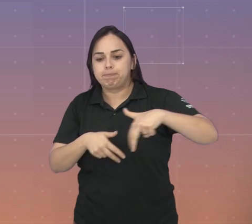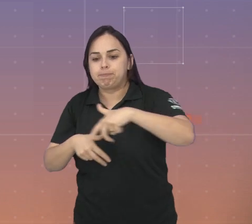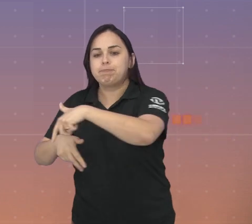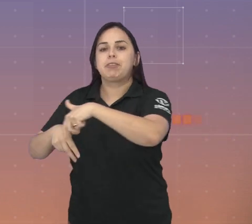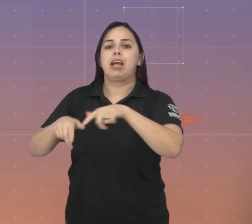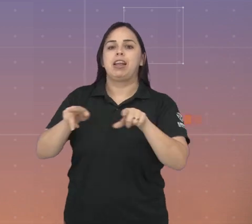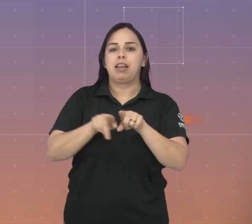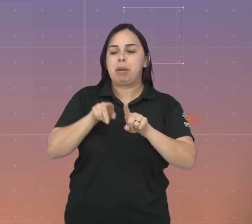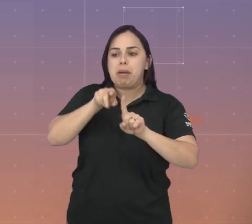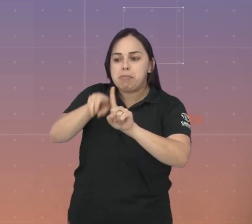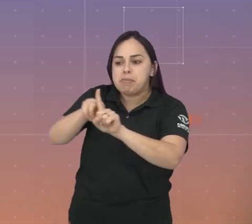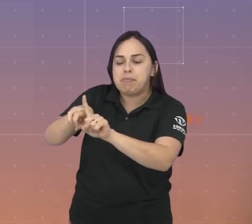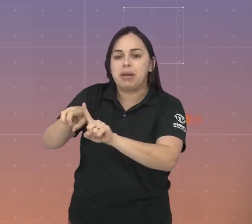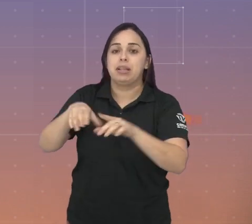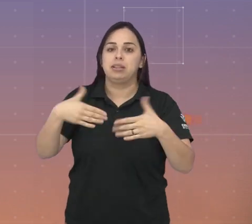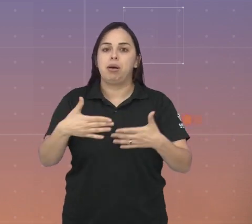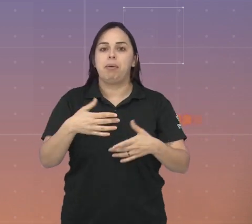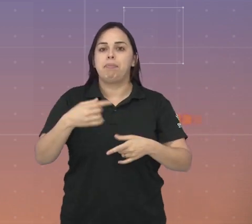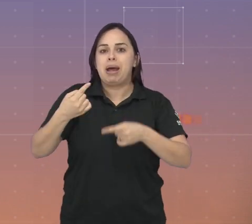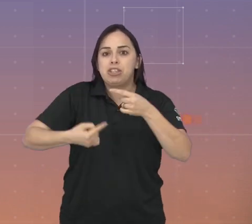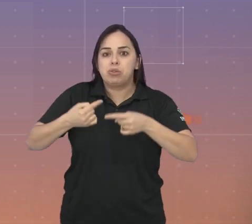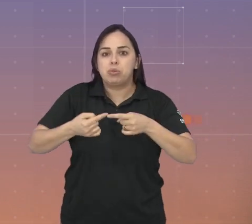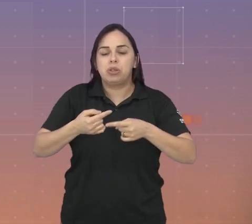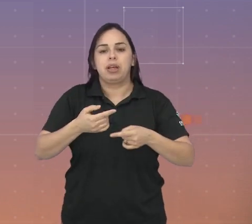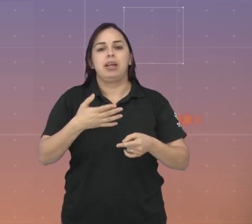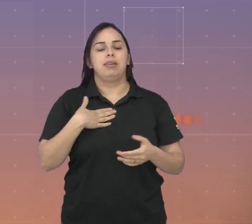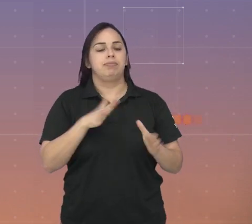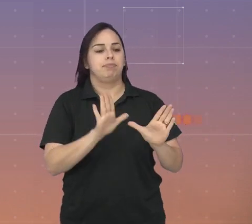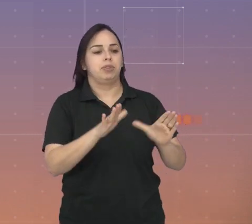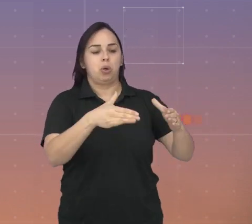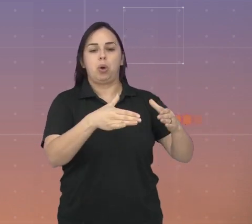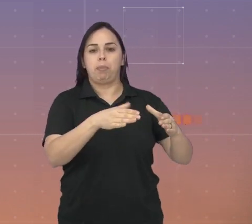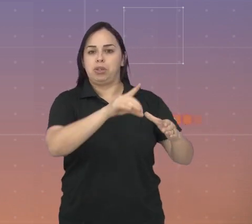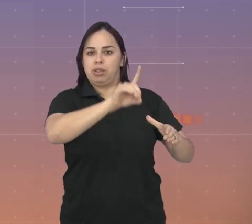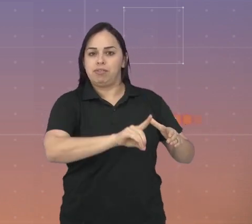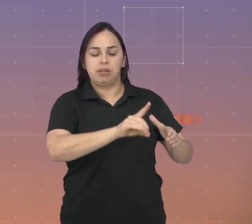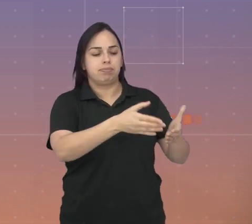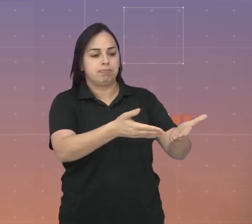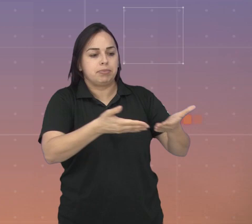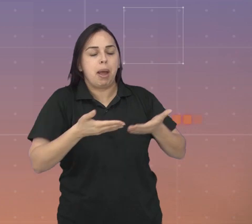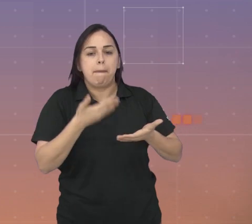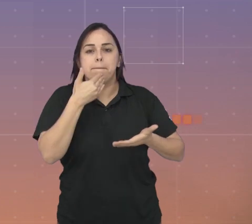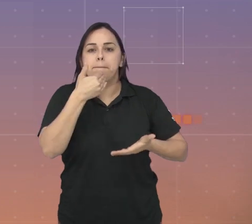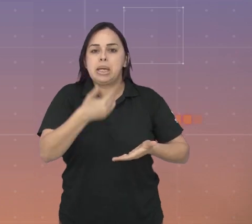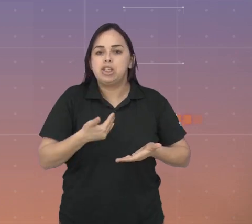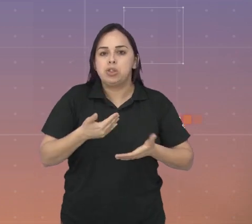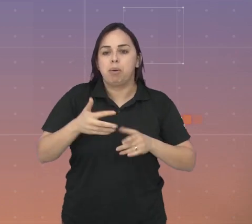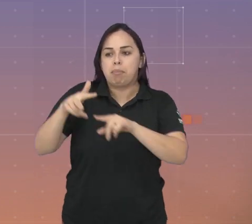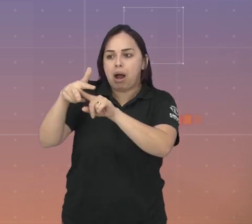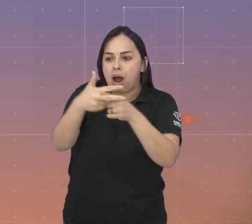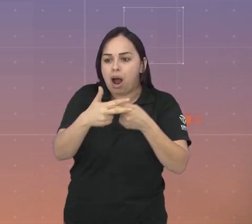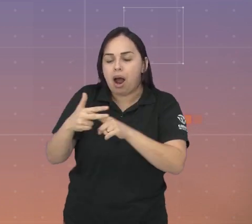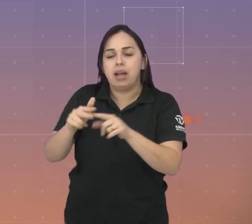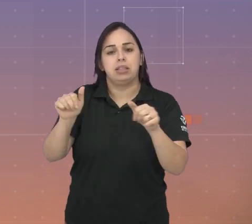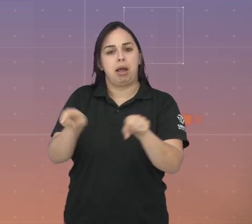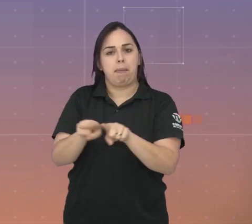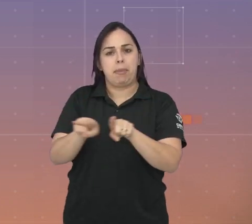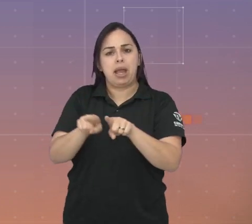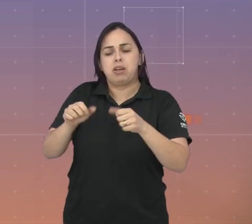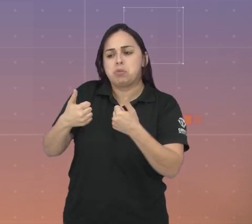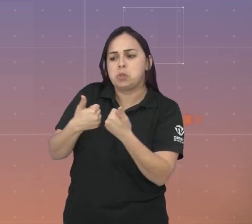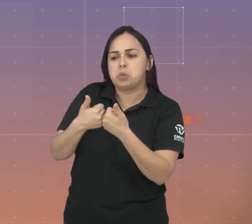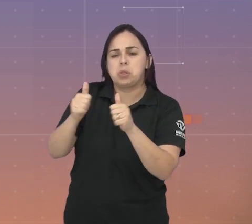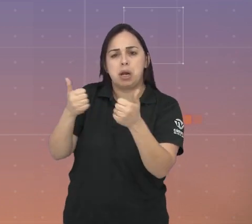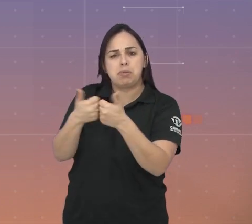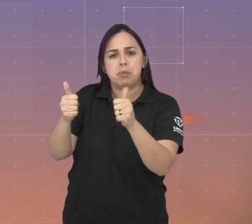para discutir melhorias, a Câmara recebeu um grupo de PCDs que reivindicam a manutenção e melhorias no serviço